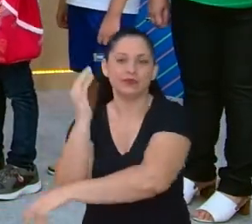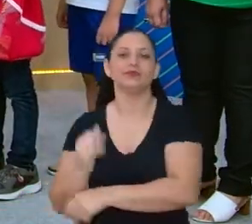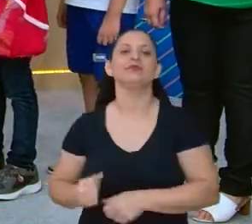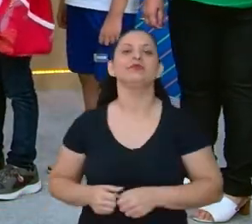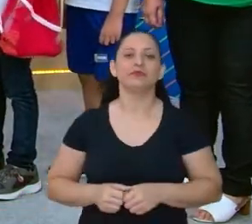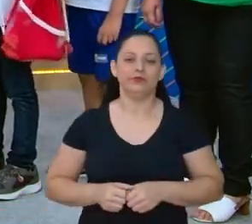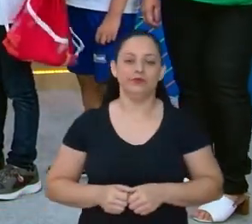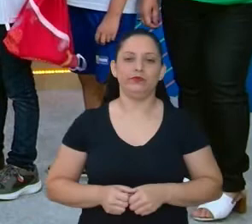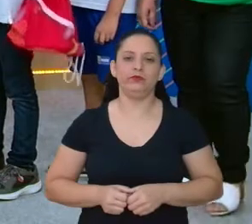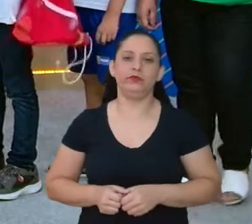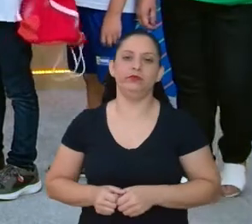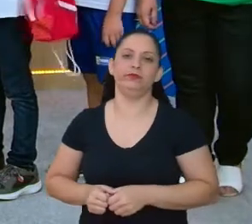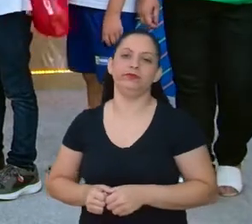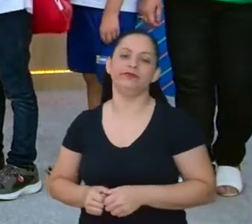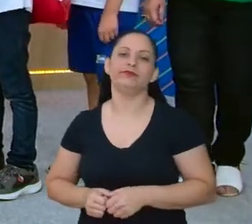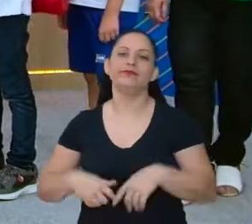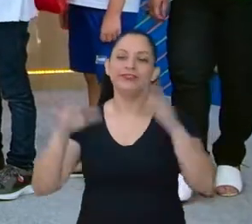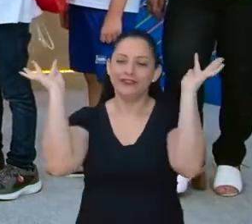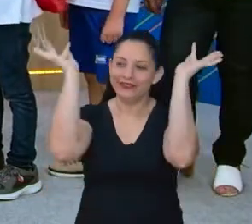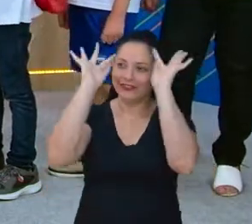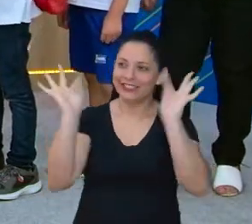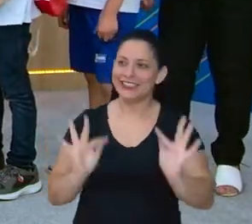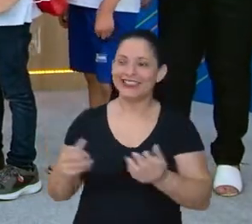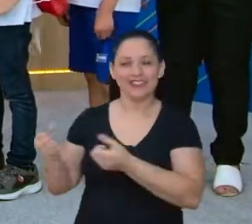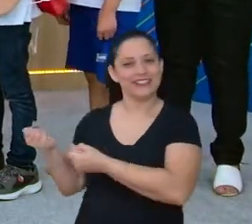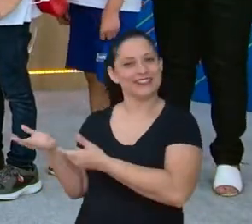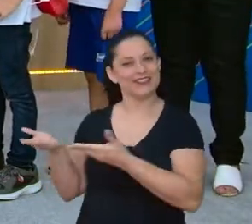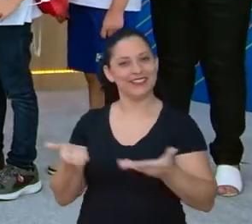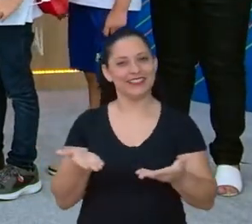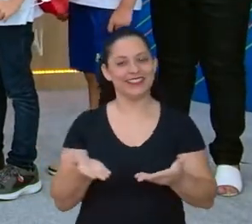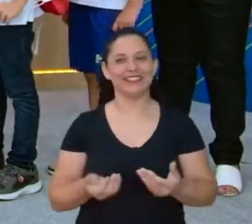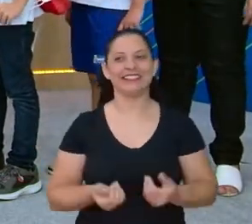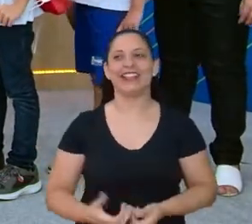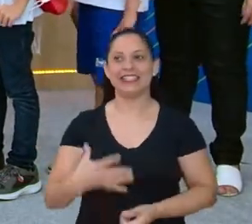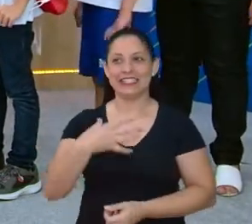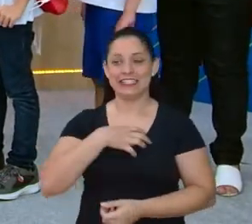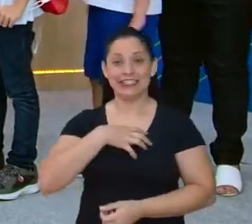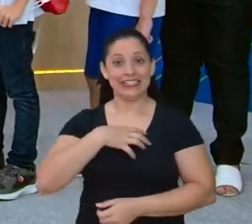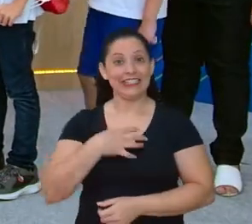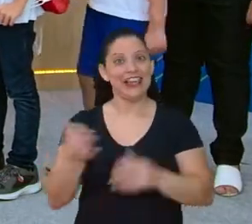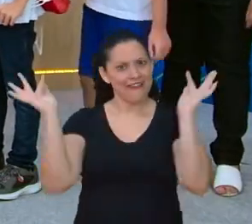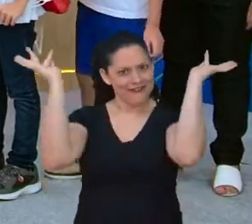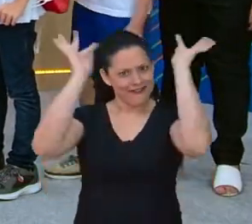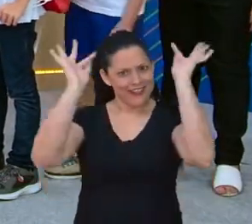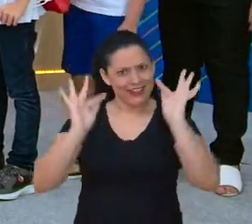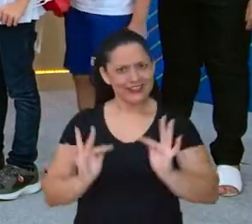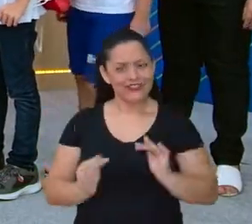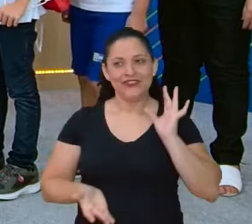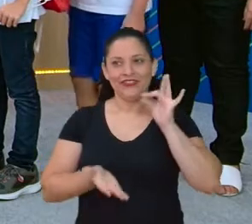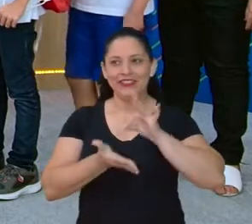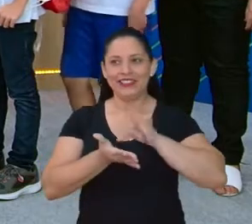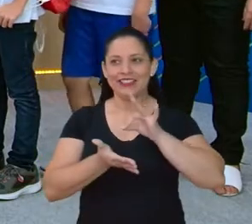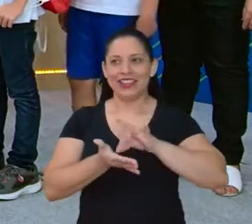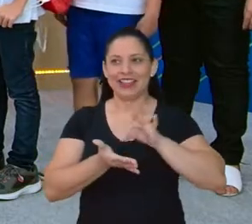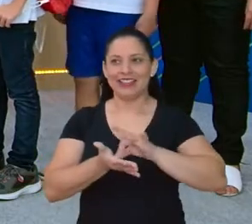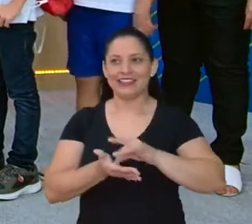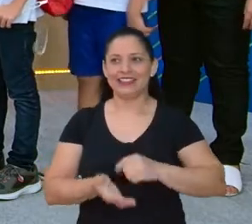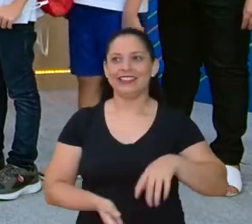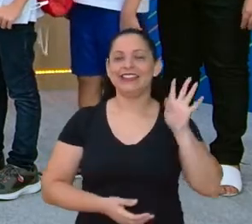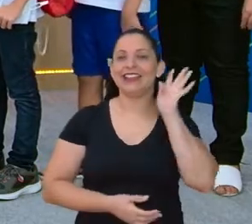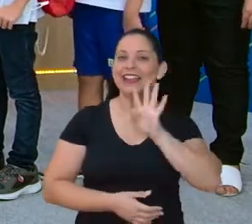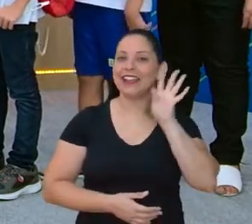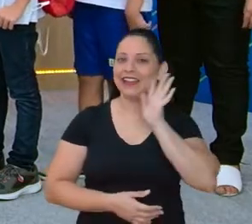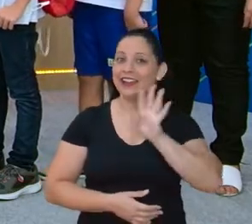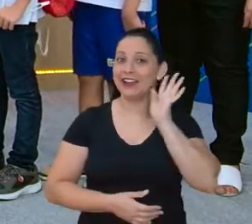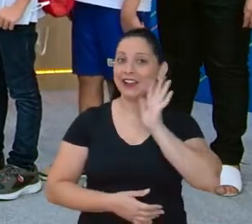manguezal. Gente, que felicidade receber vocês. Olha, a Que prof tá até legal. emocionada aqui, viu? Eu quero que Verdade, eles venham coisa aqui legal. em outro momento,